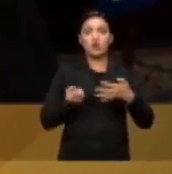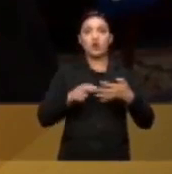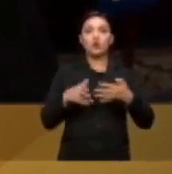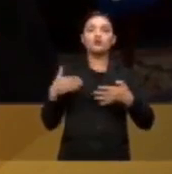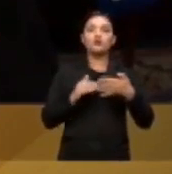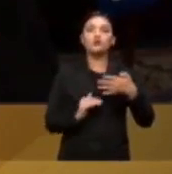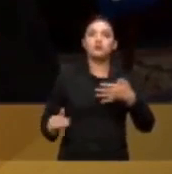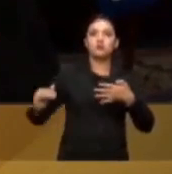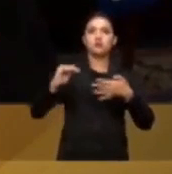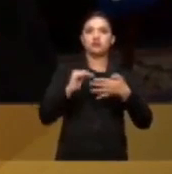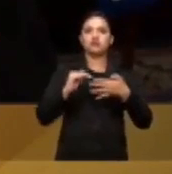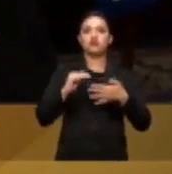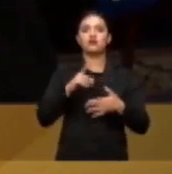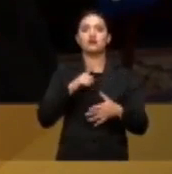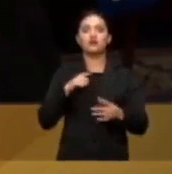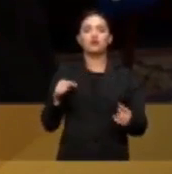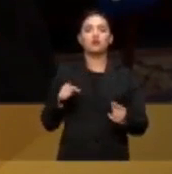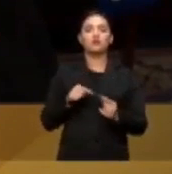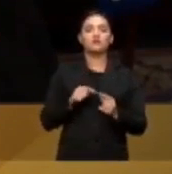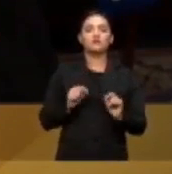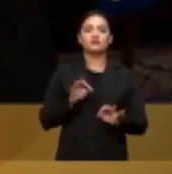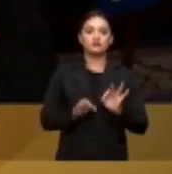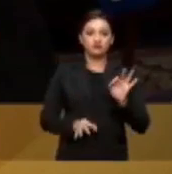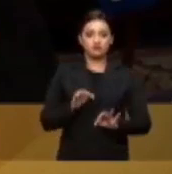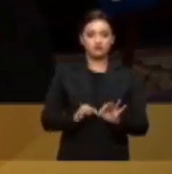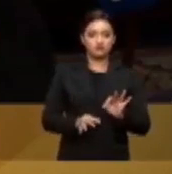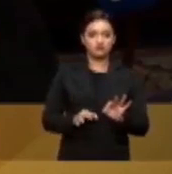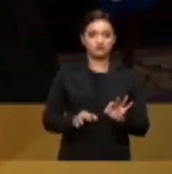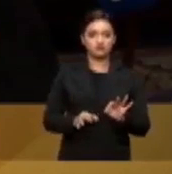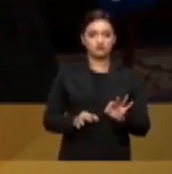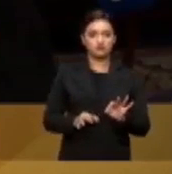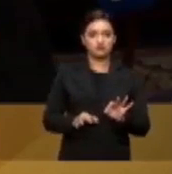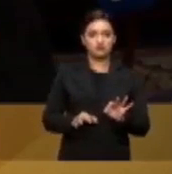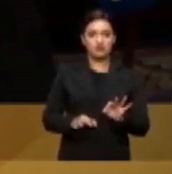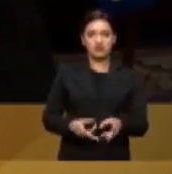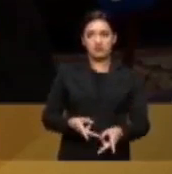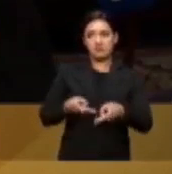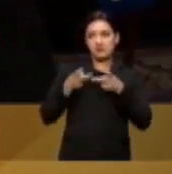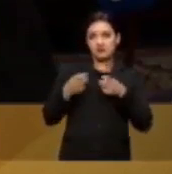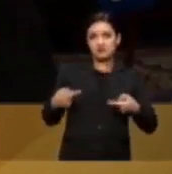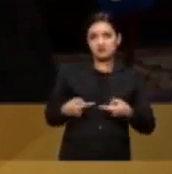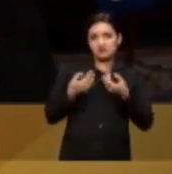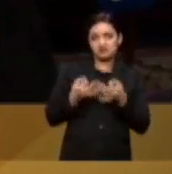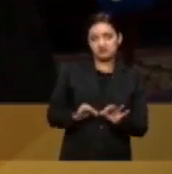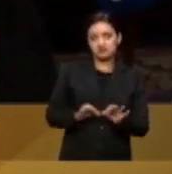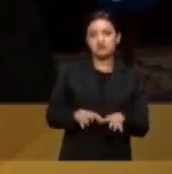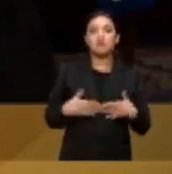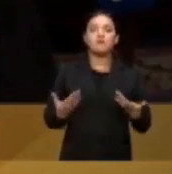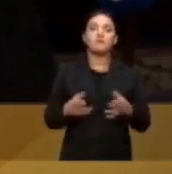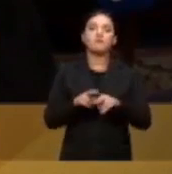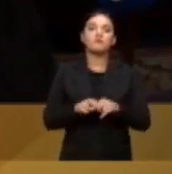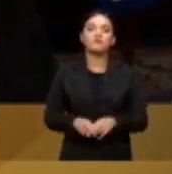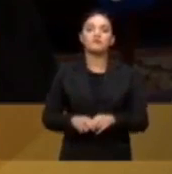em busca de um julgamento que entenda cabível. Nessa esteira, a